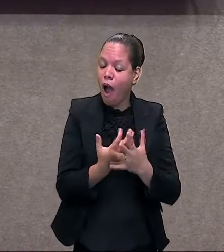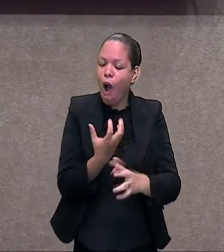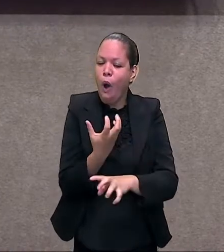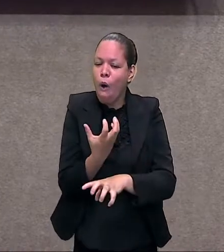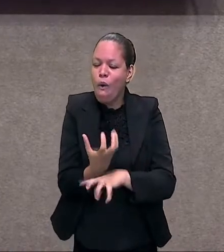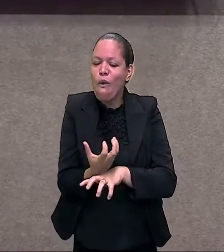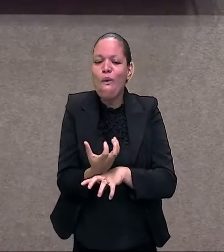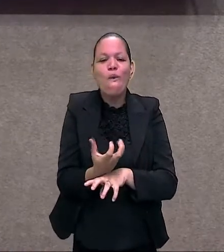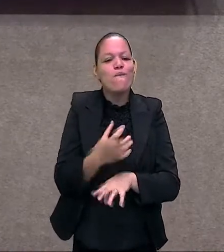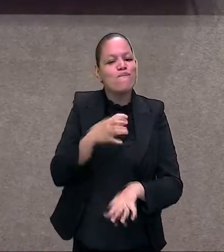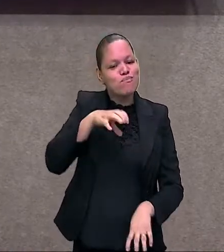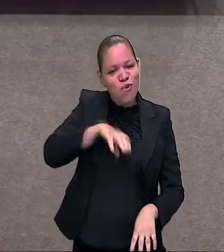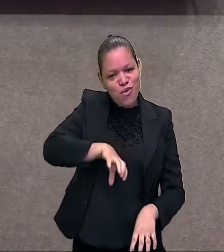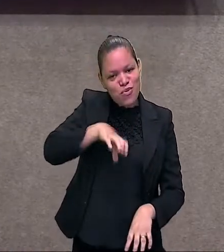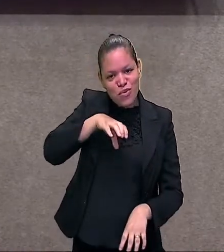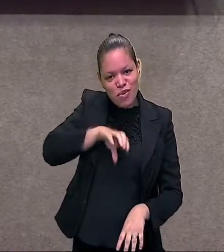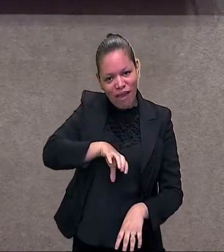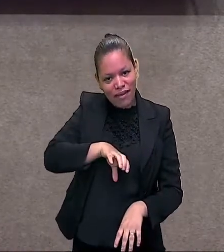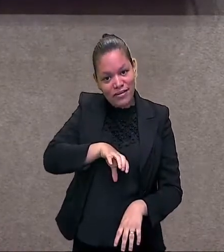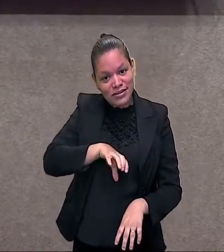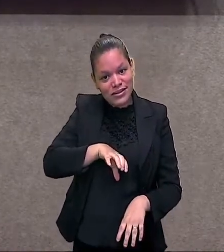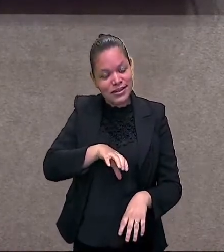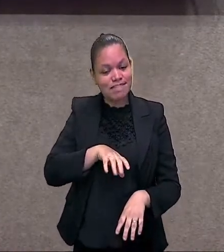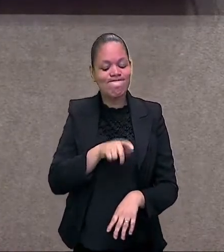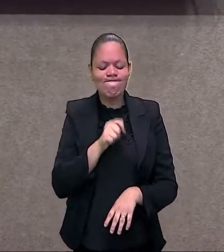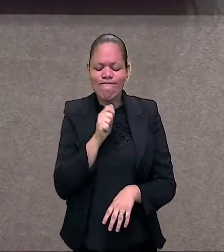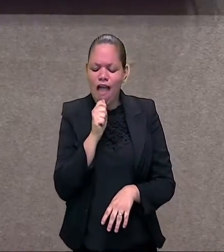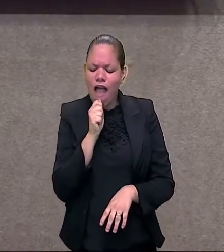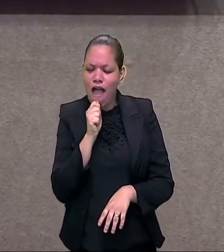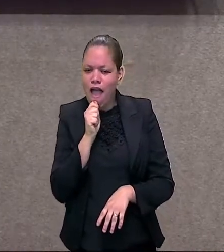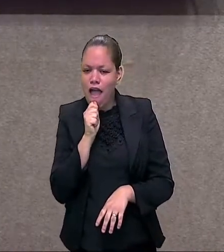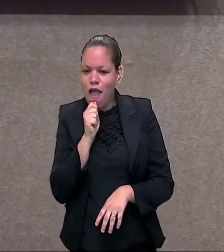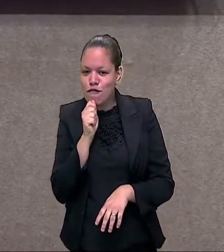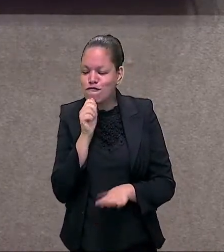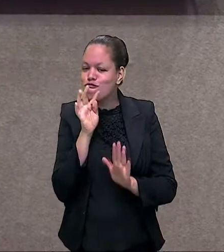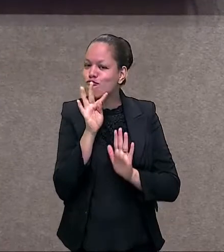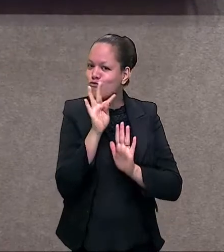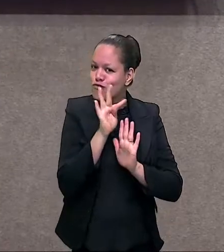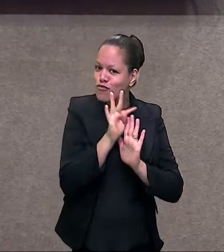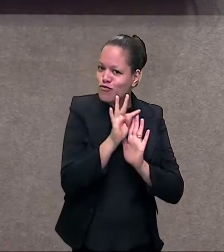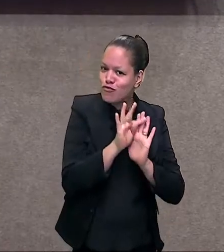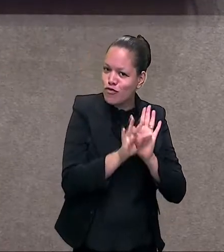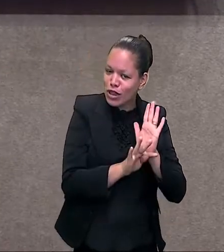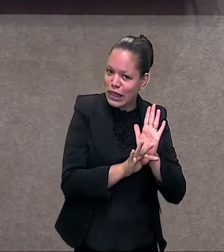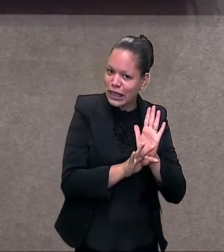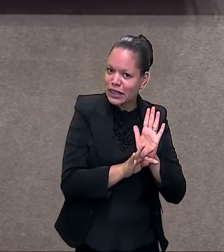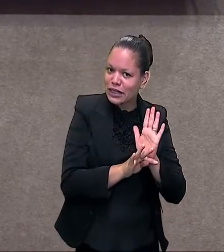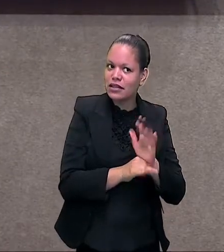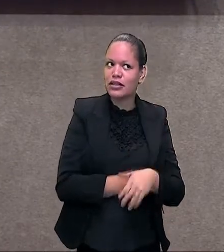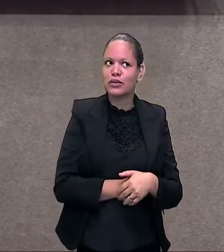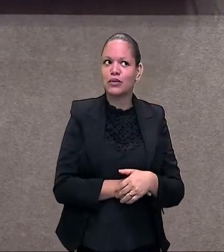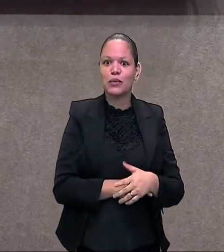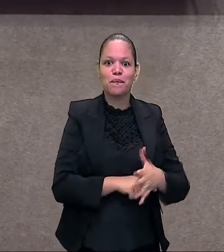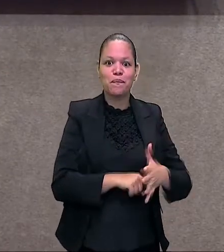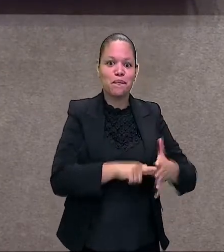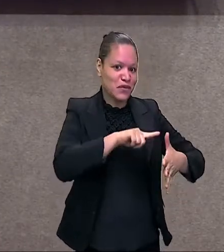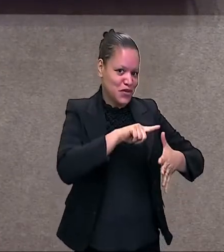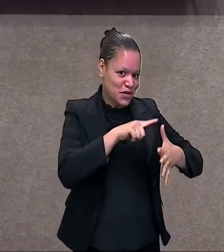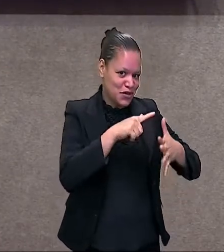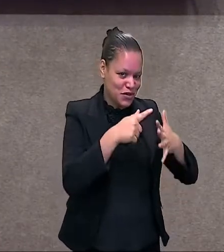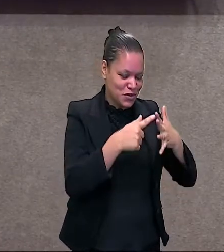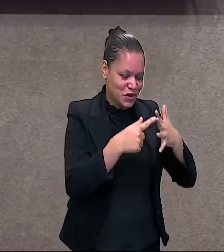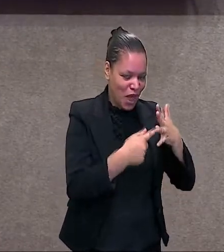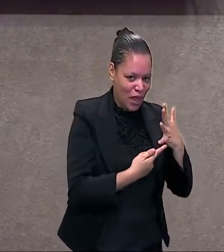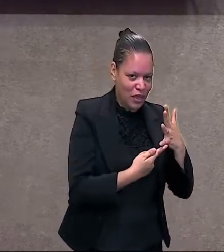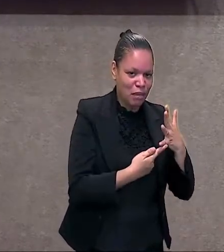Língua Portuguesa. Ainda com texto, com gênero textual jornalístico, mas nessa